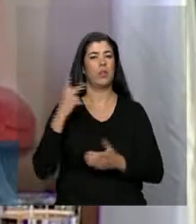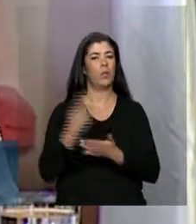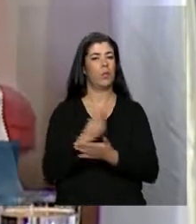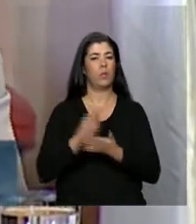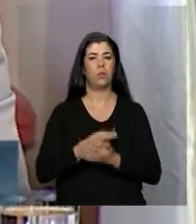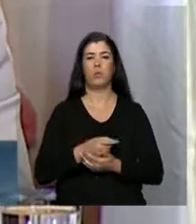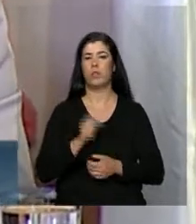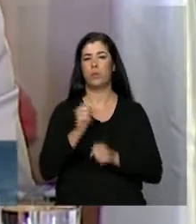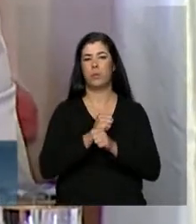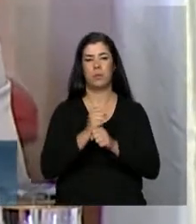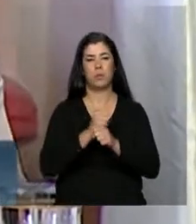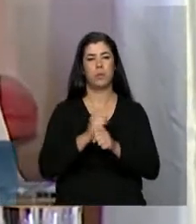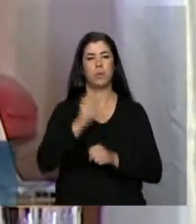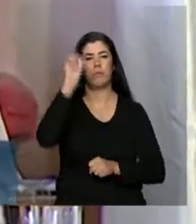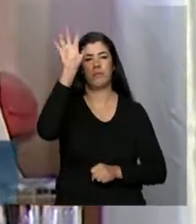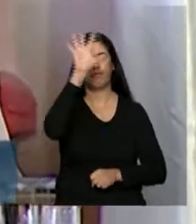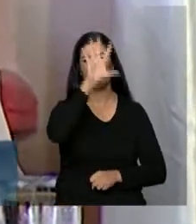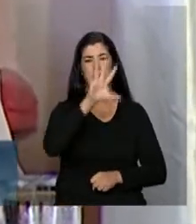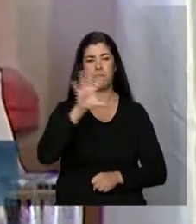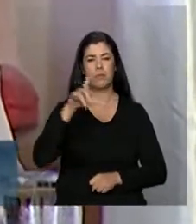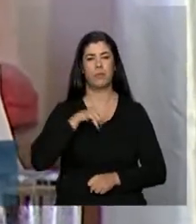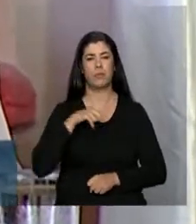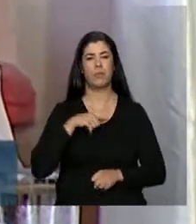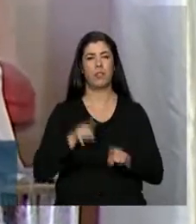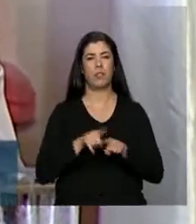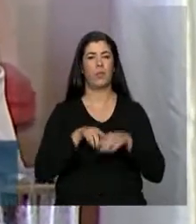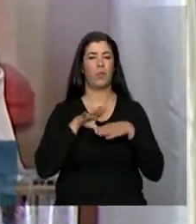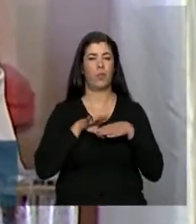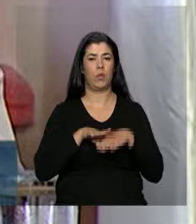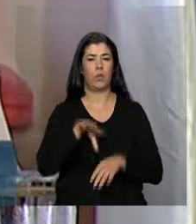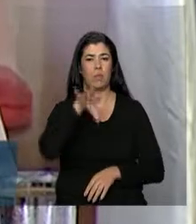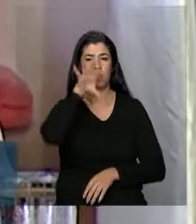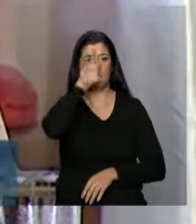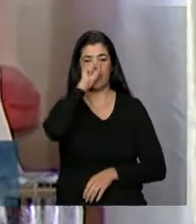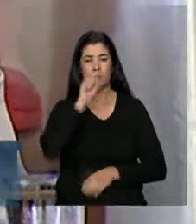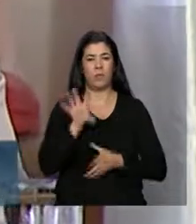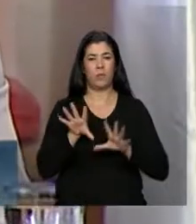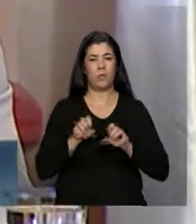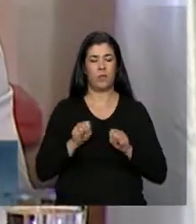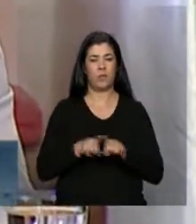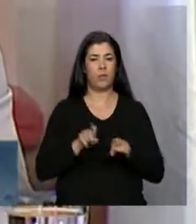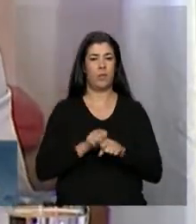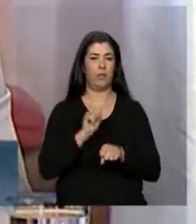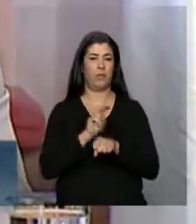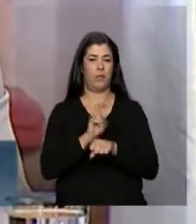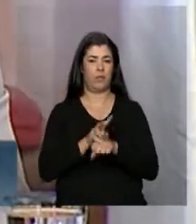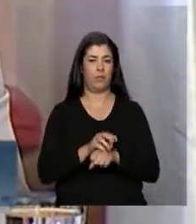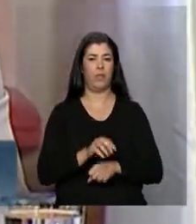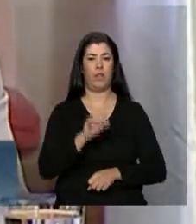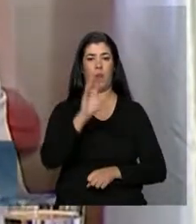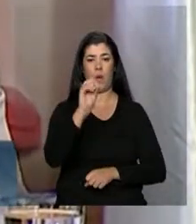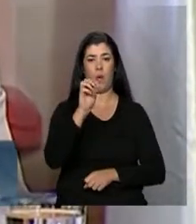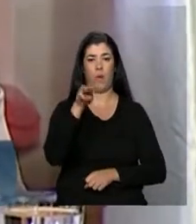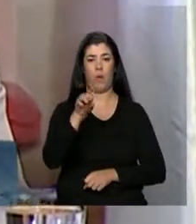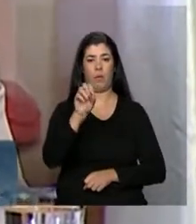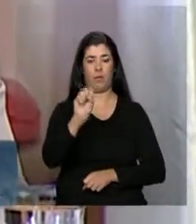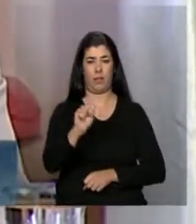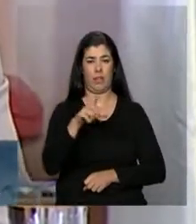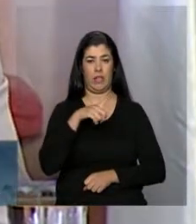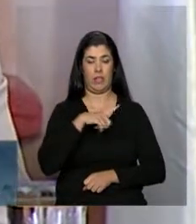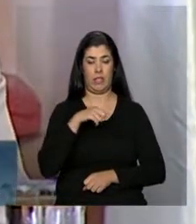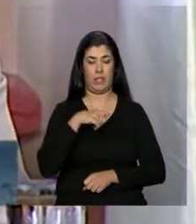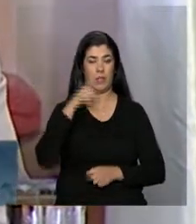doença sazonal, é uma doença respiratória infecciosa de origem viral, e a OMS estima que